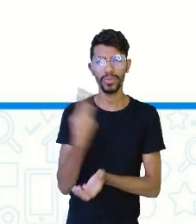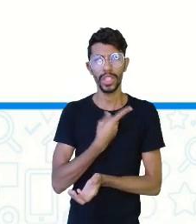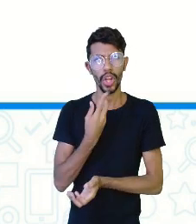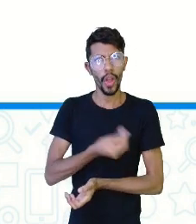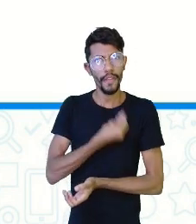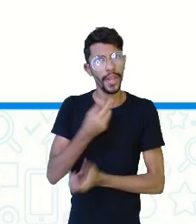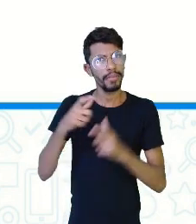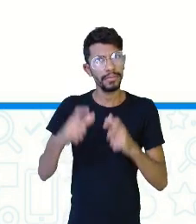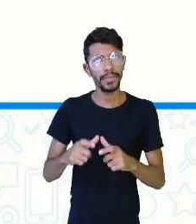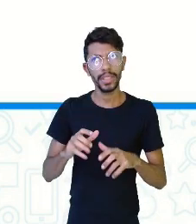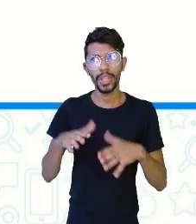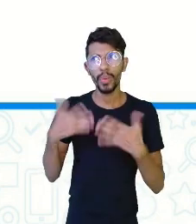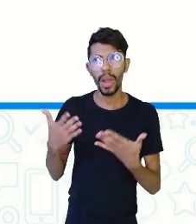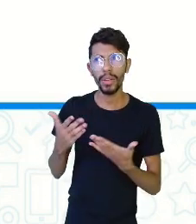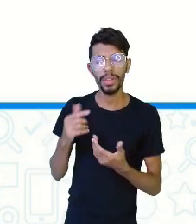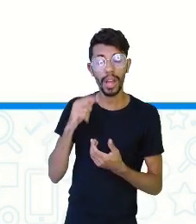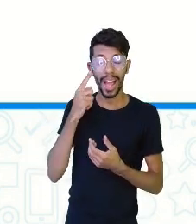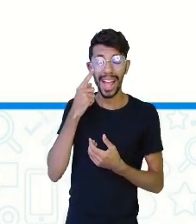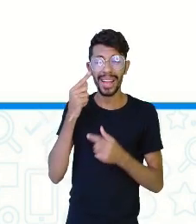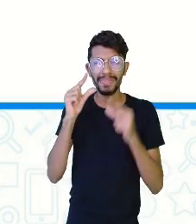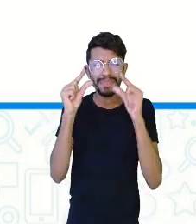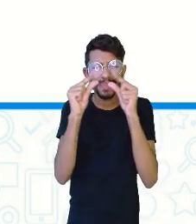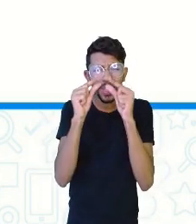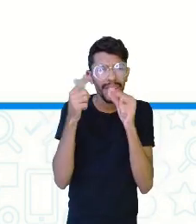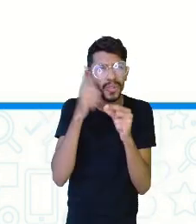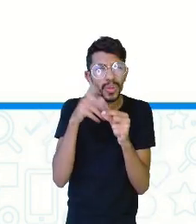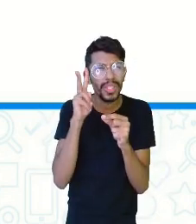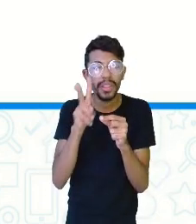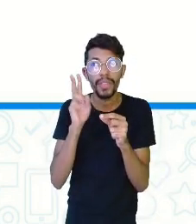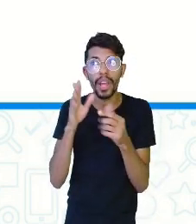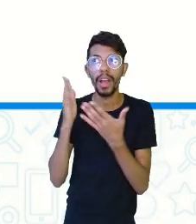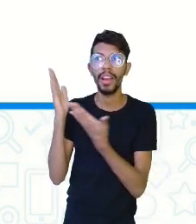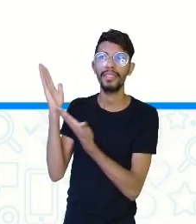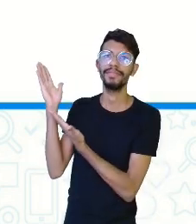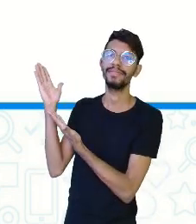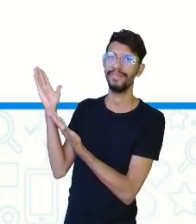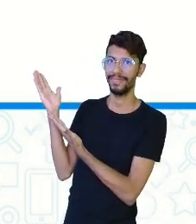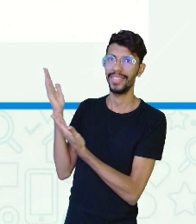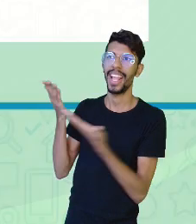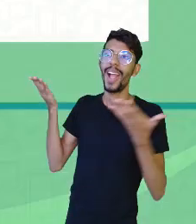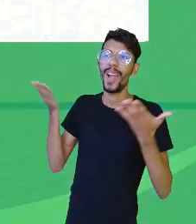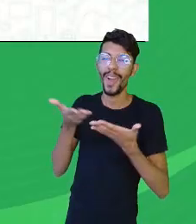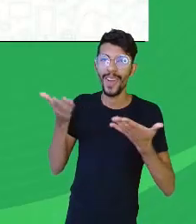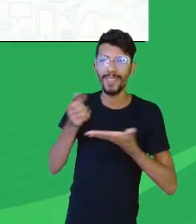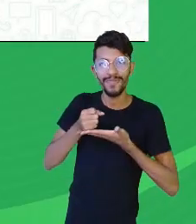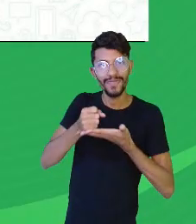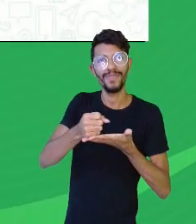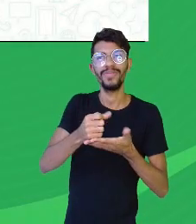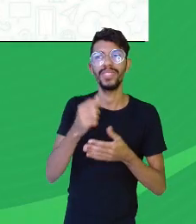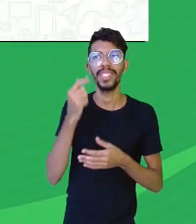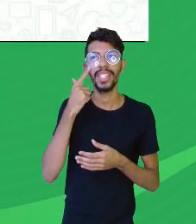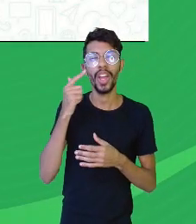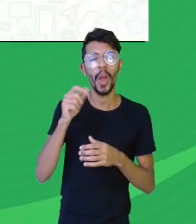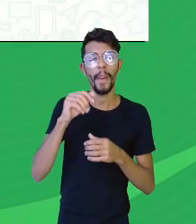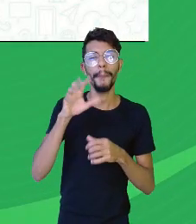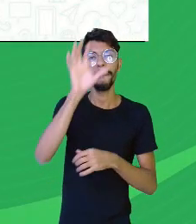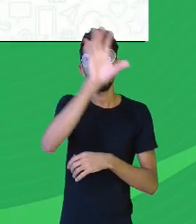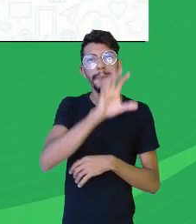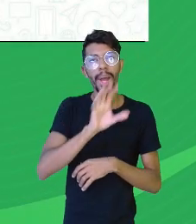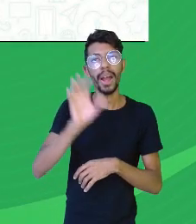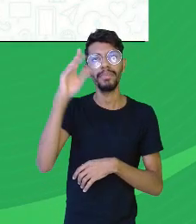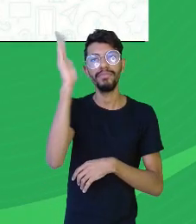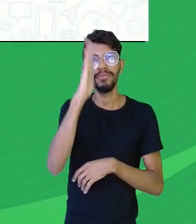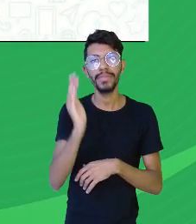pouquinho pequeno, não estou vendo, deixa eu te ajudar. Pronto, esse mapa que você está vendo aí todo verde,